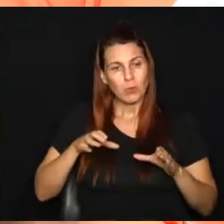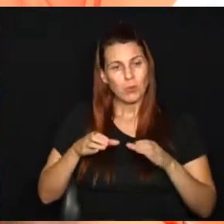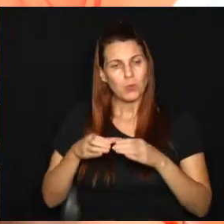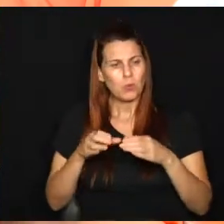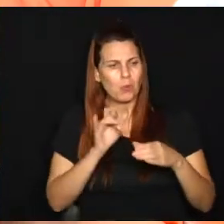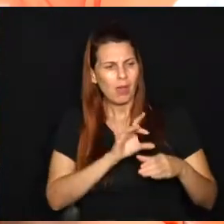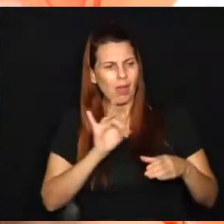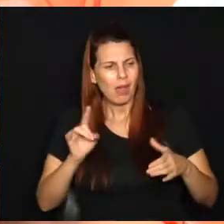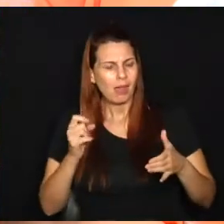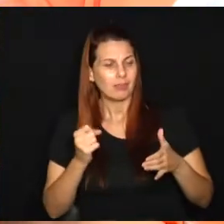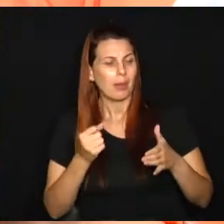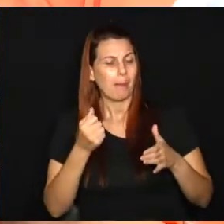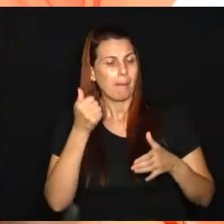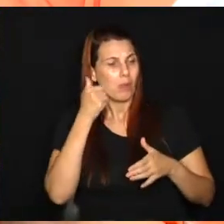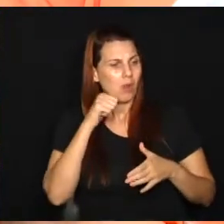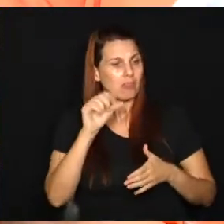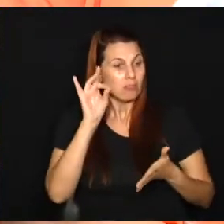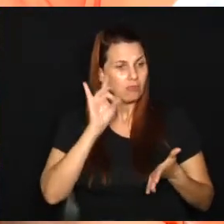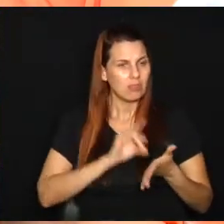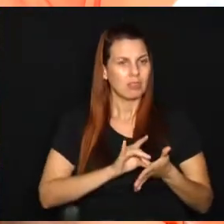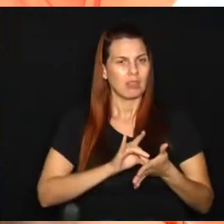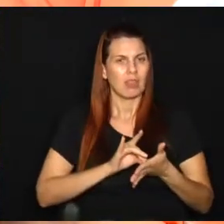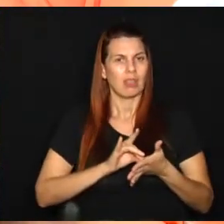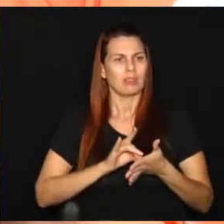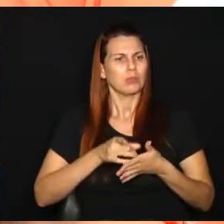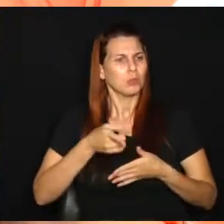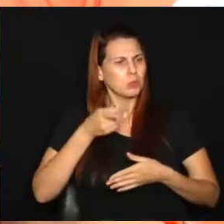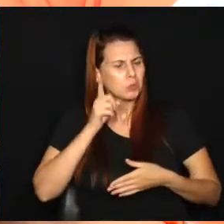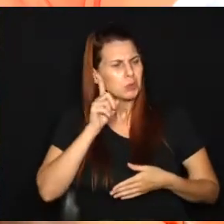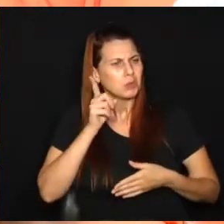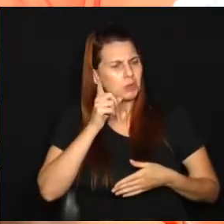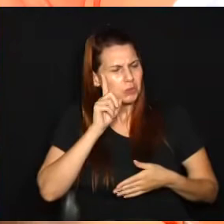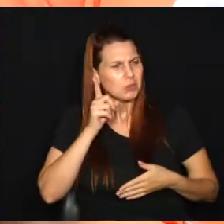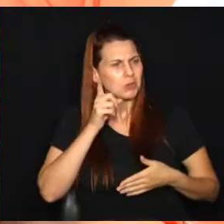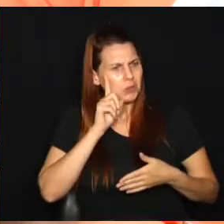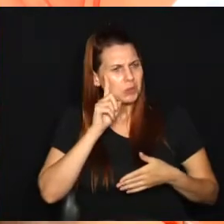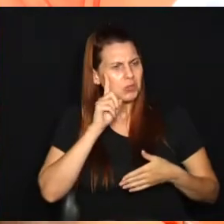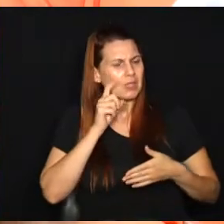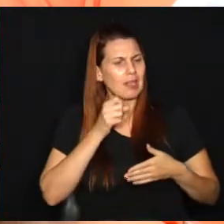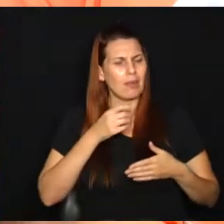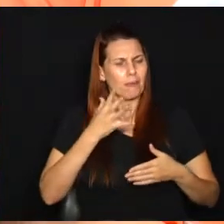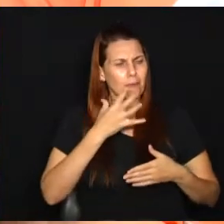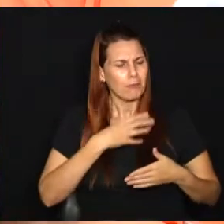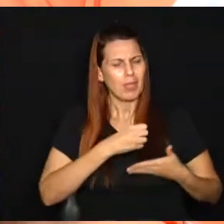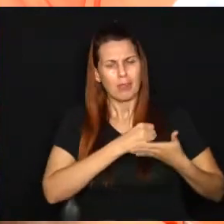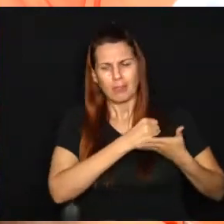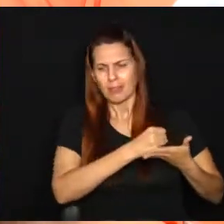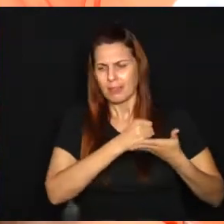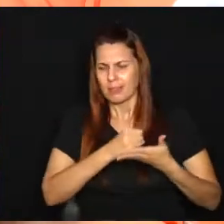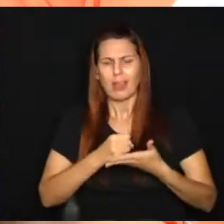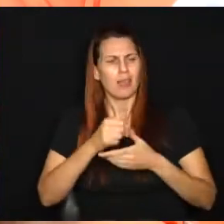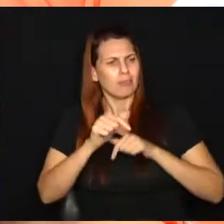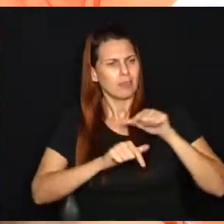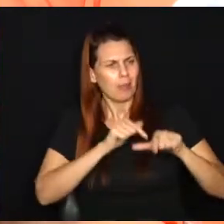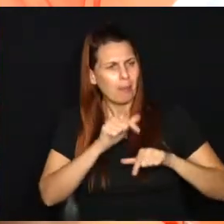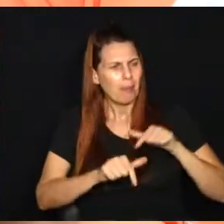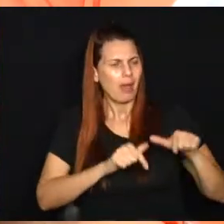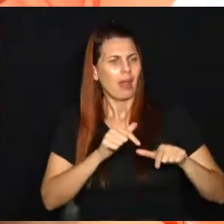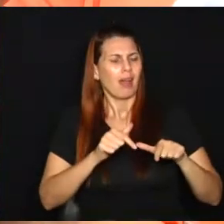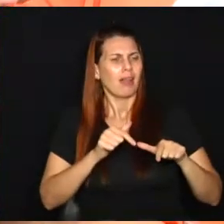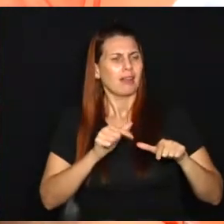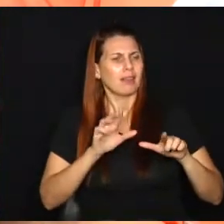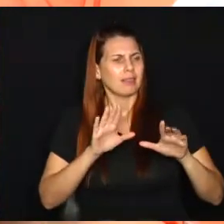a mulher da vida real, a mulher que está ali levando seus filhos, pondo comida dentro de casa,